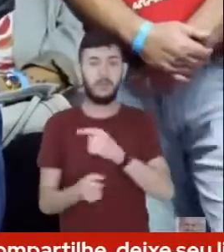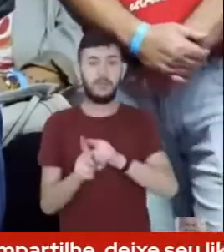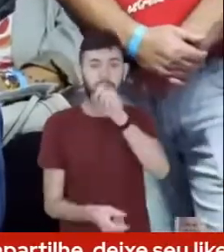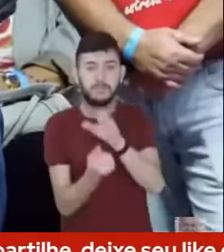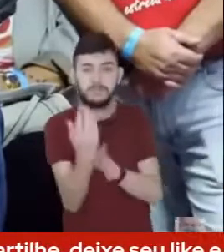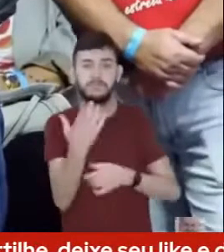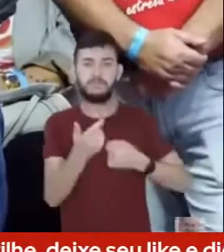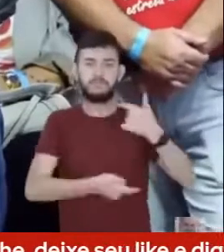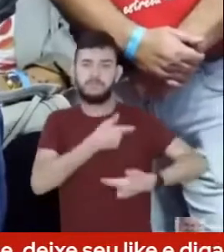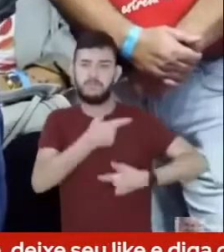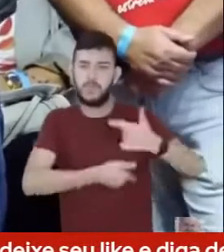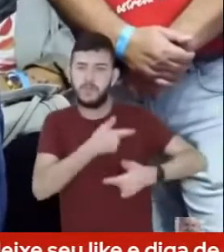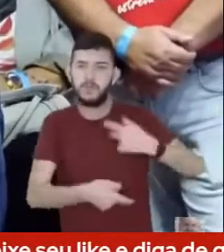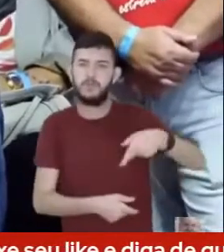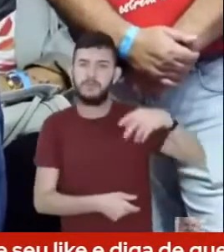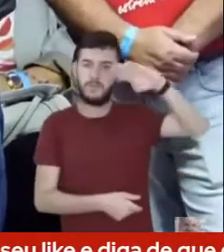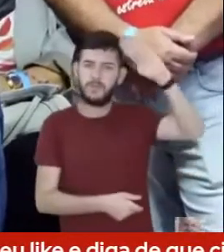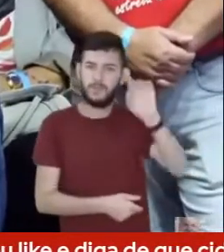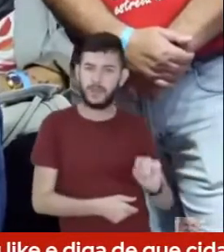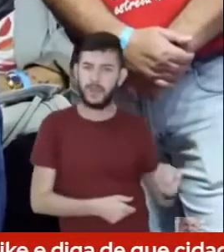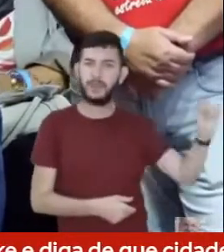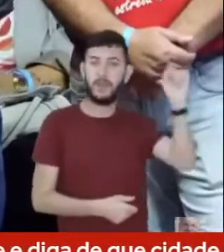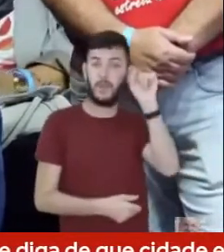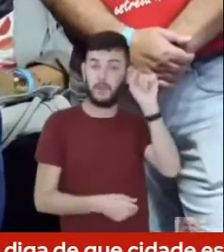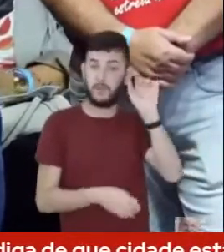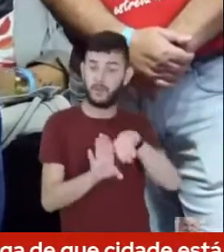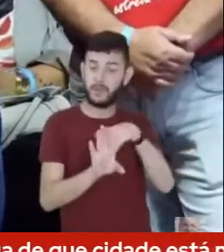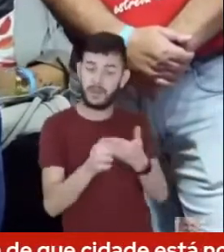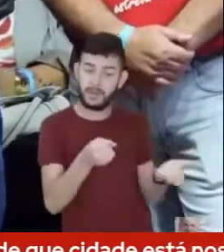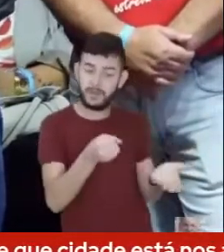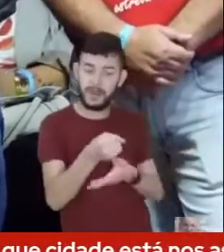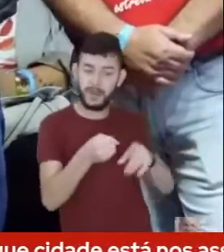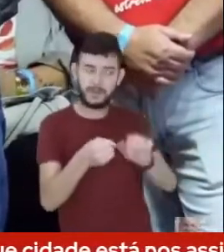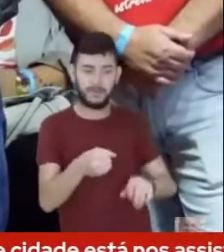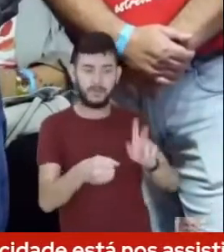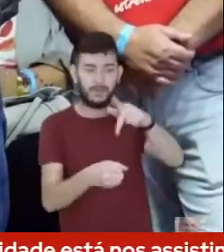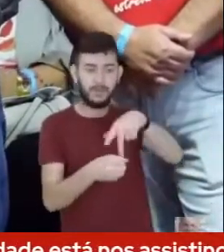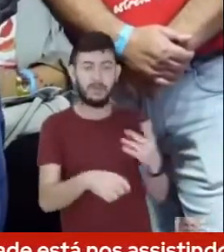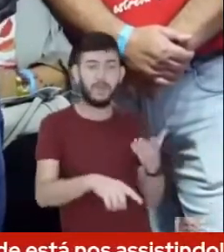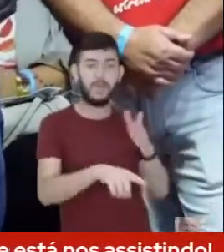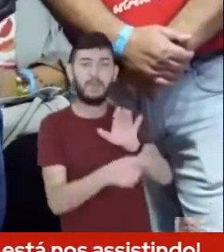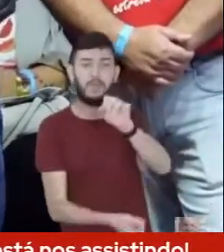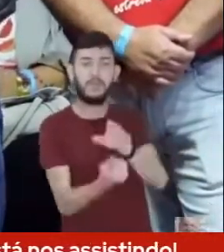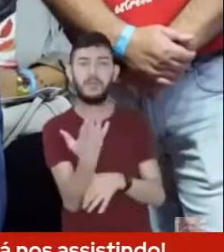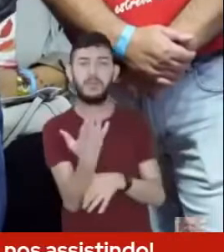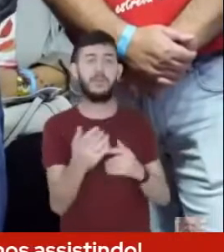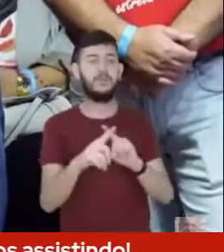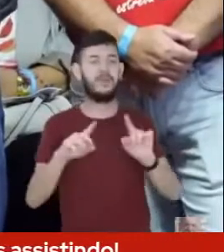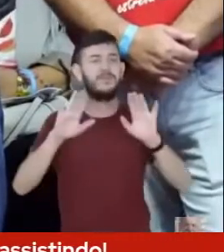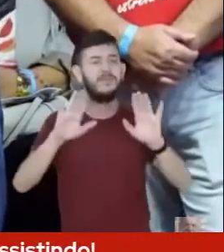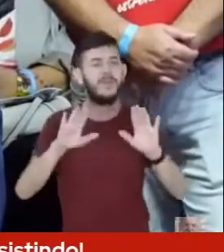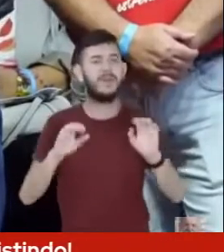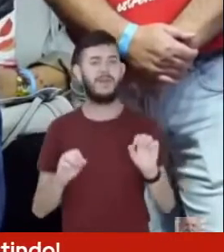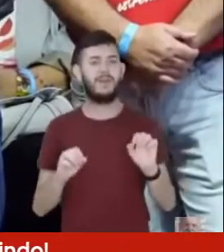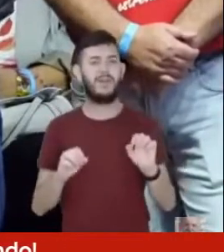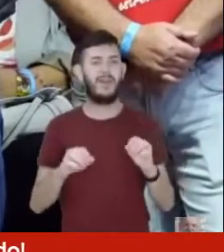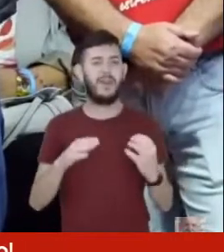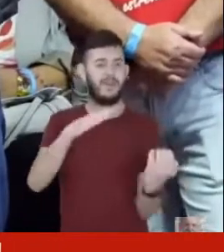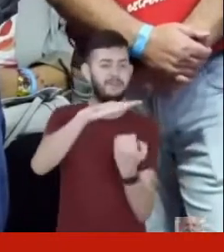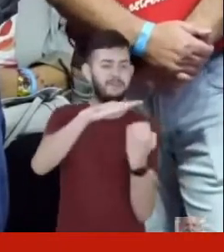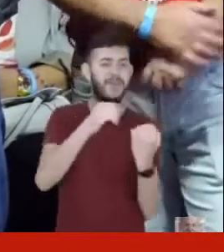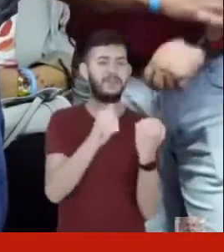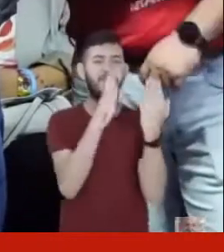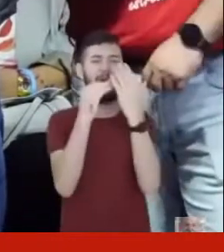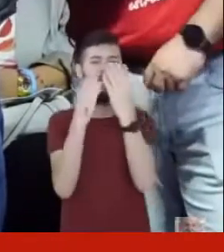a Petrobras. Destruíram, meu presidente, a nossa querida empresa. Reduziram, apequenaram a Petrobras a apenas